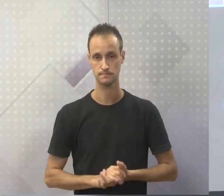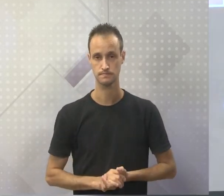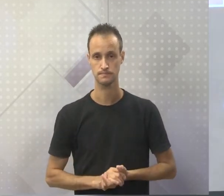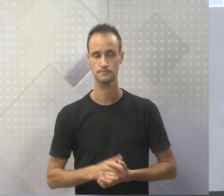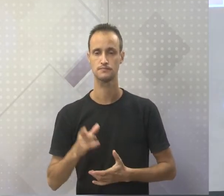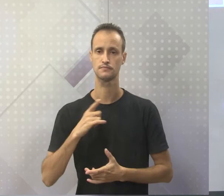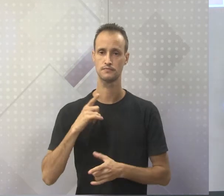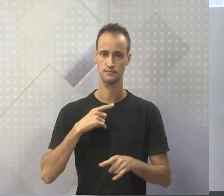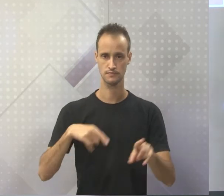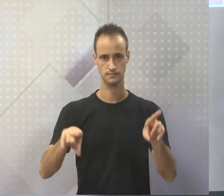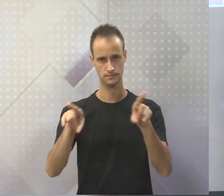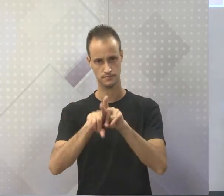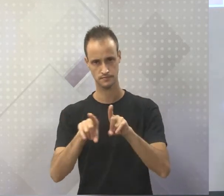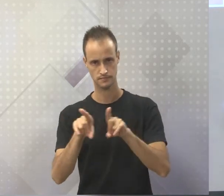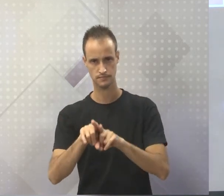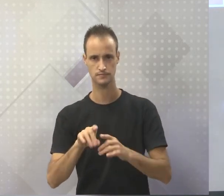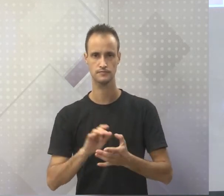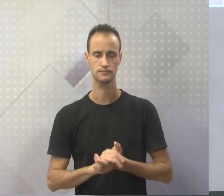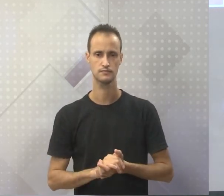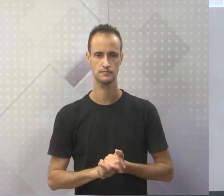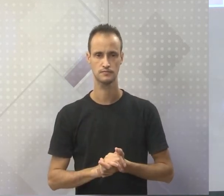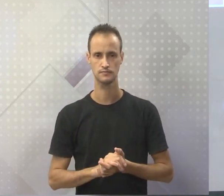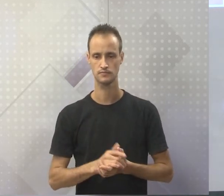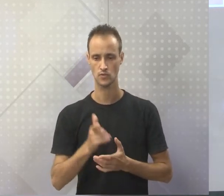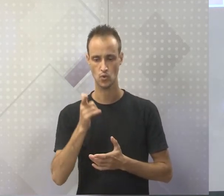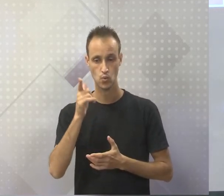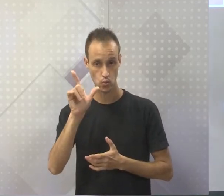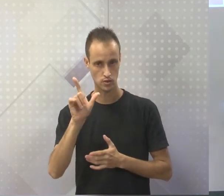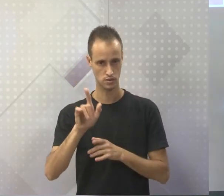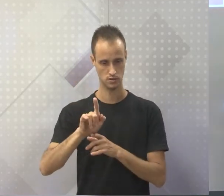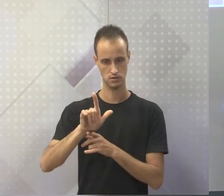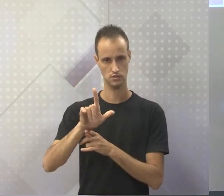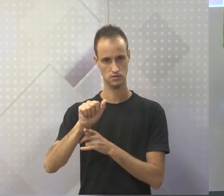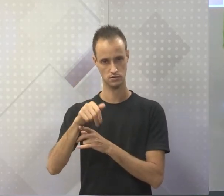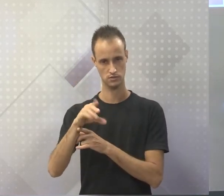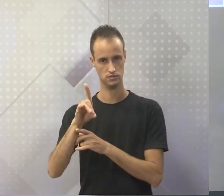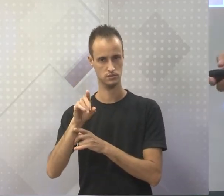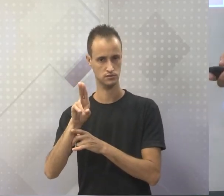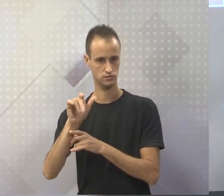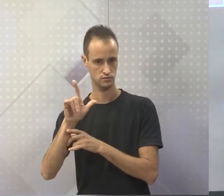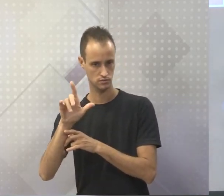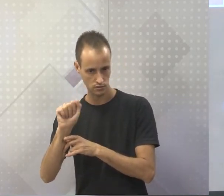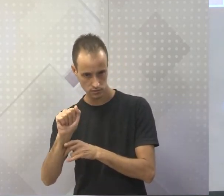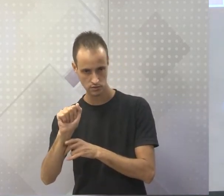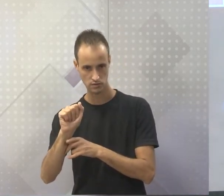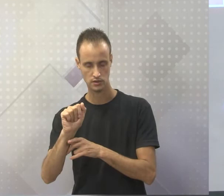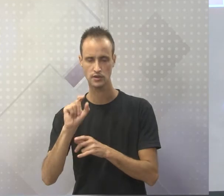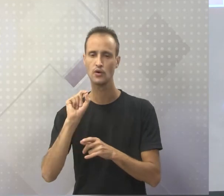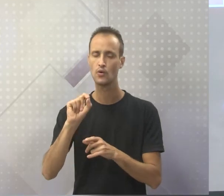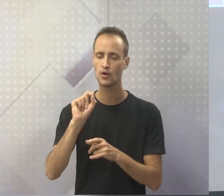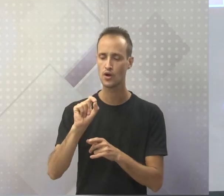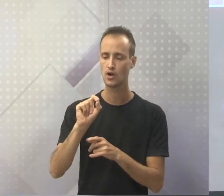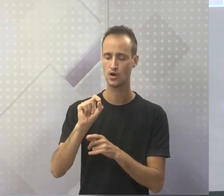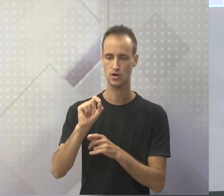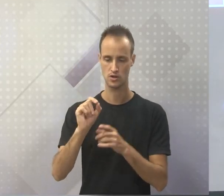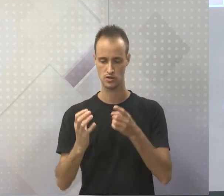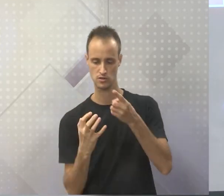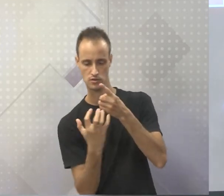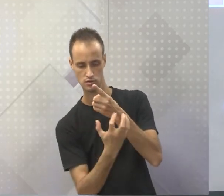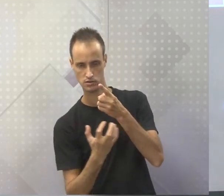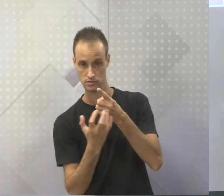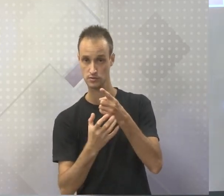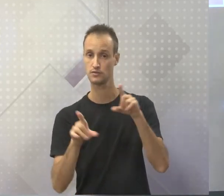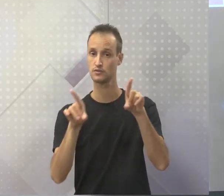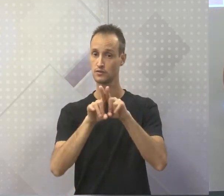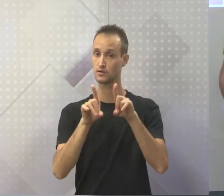Nós temos também uma outra glândula, que são as gônadas. As gônadas, pessoal, são os testículos e ovários.